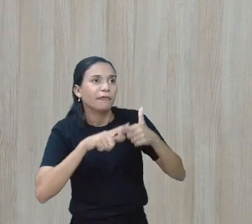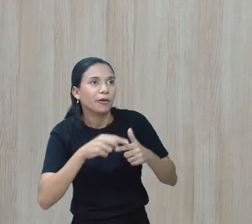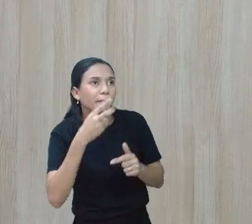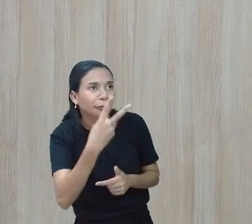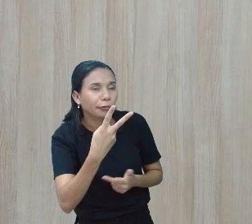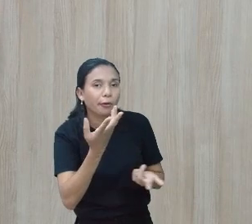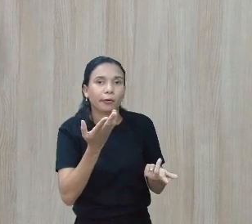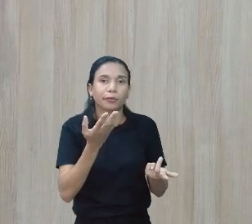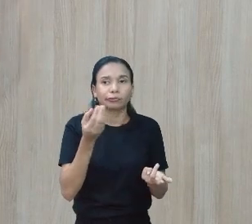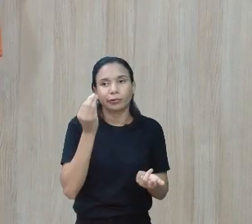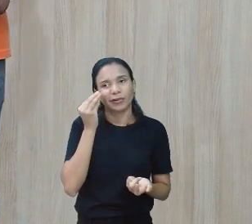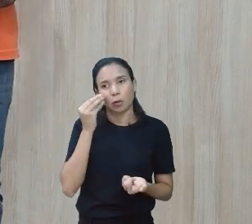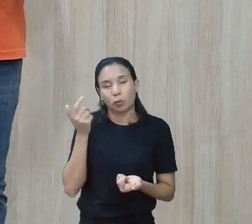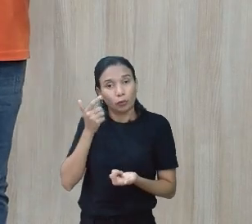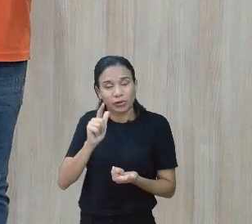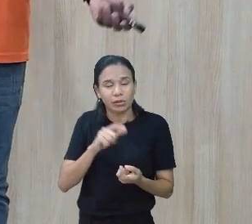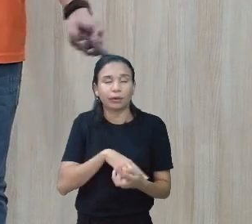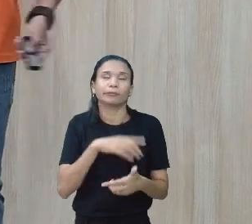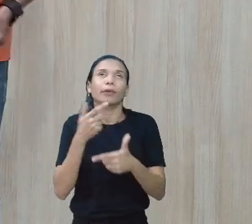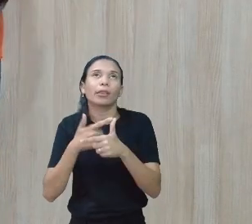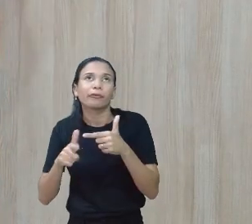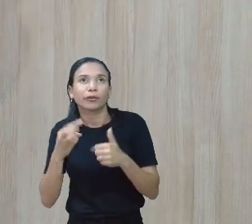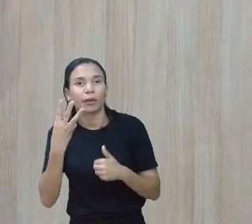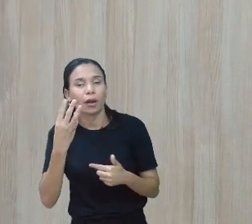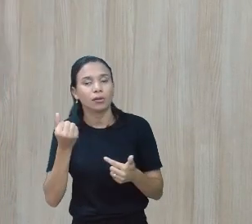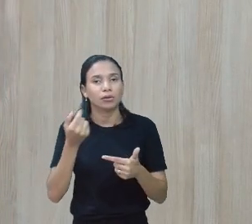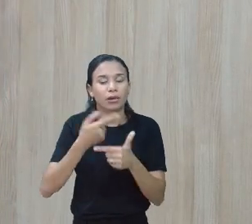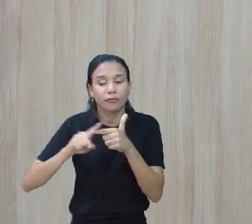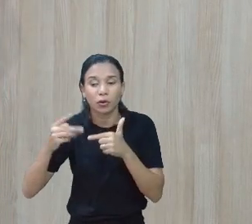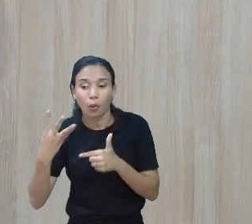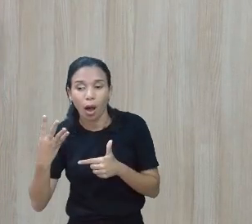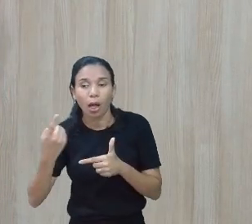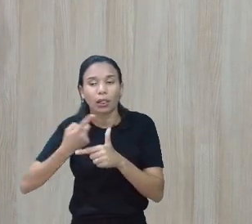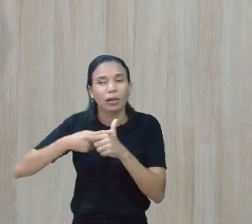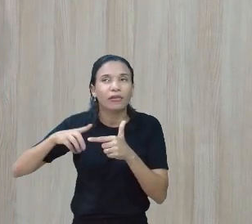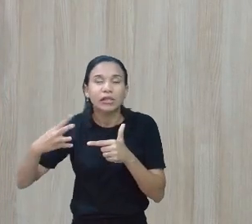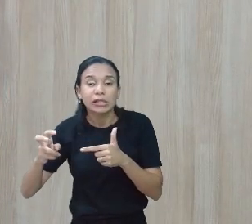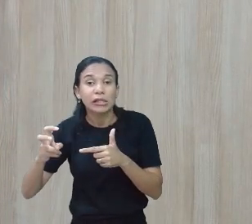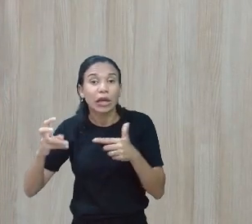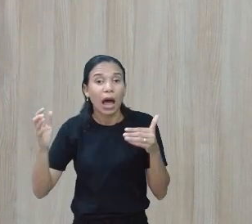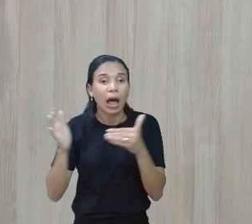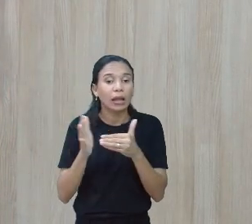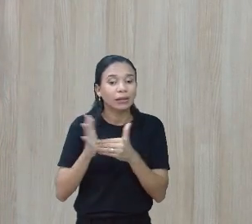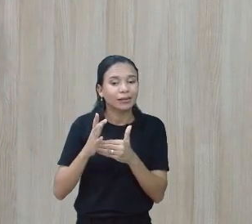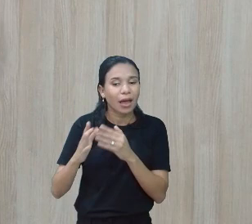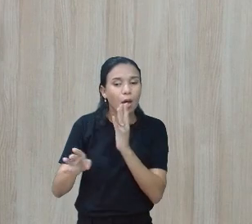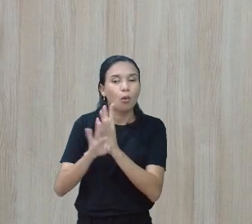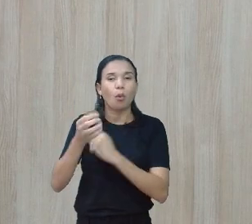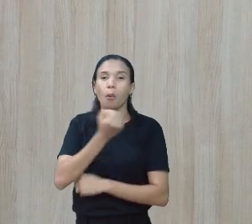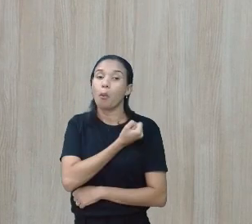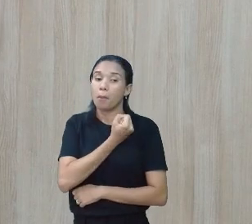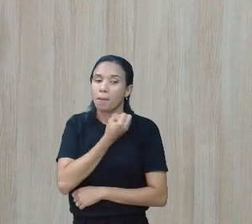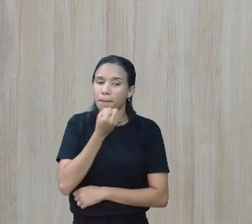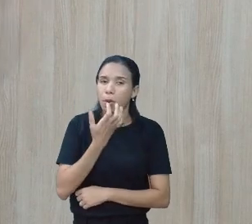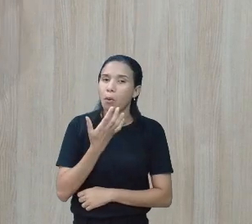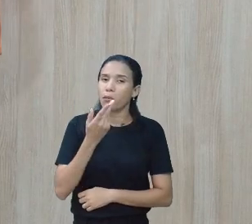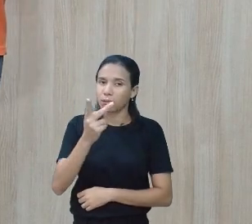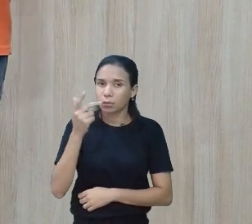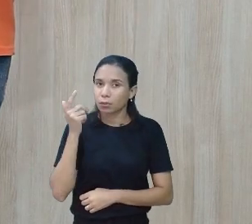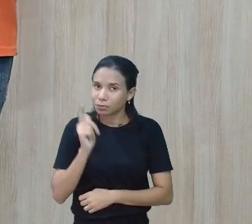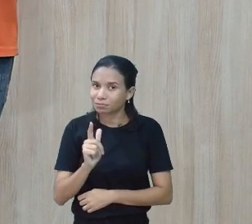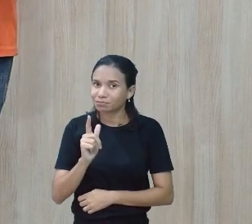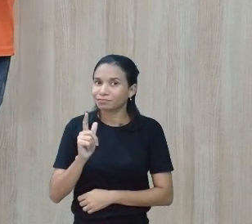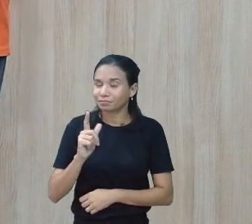por 2, né, que no caso aqui não vai dar. Tenta dividir por 3, vá procurando números agradáveis para você, tá? Você